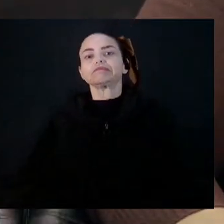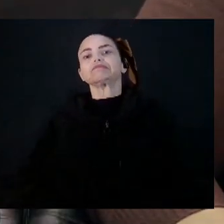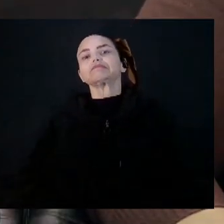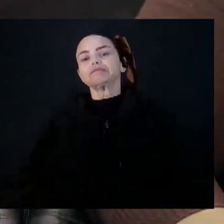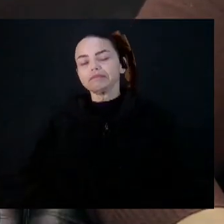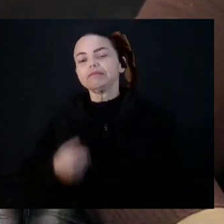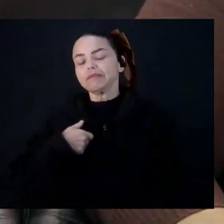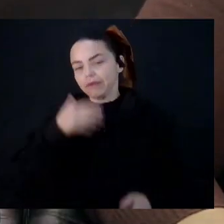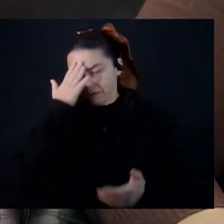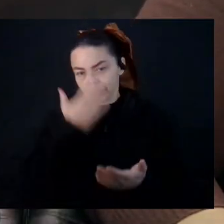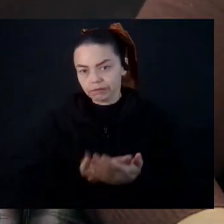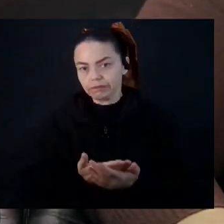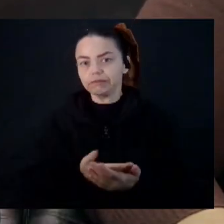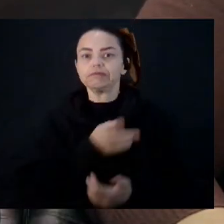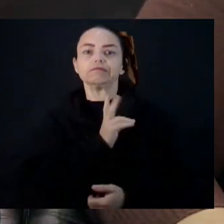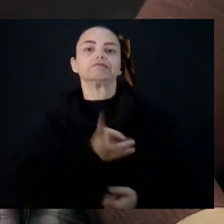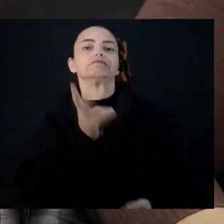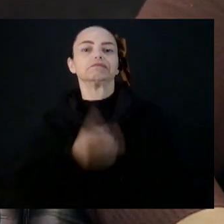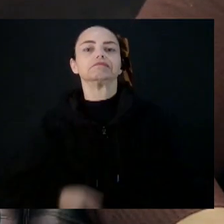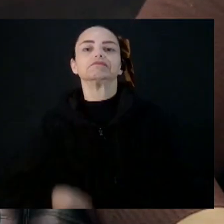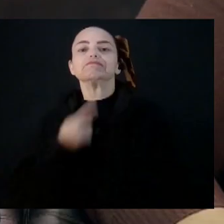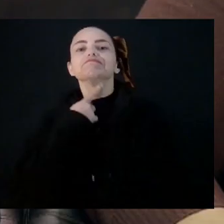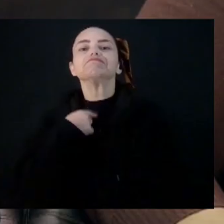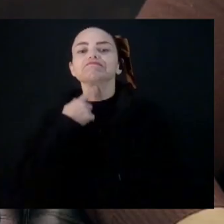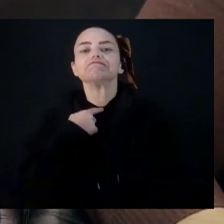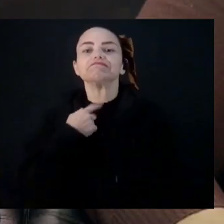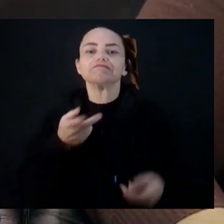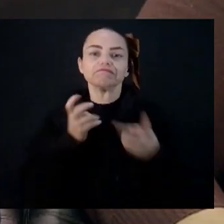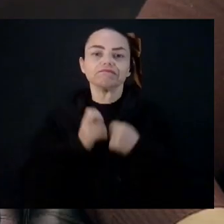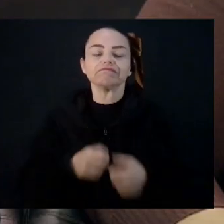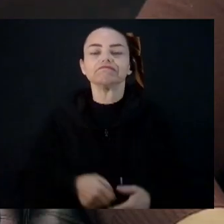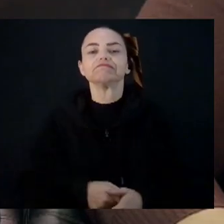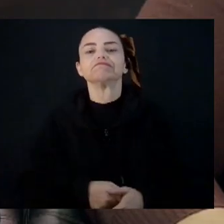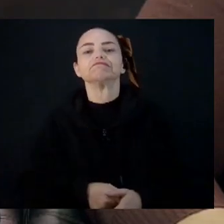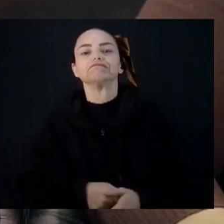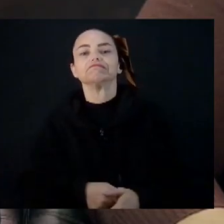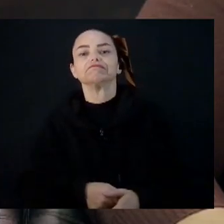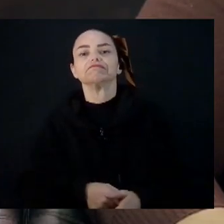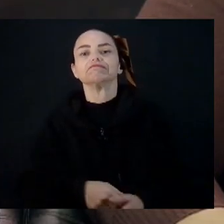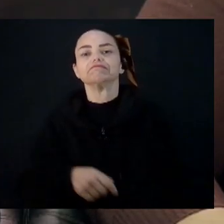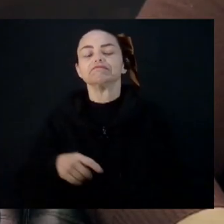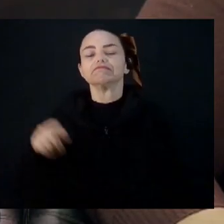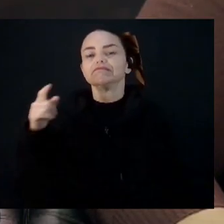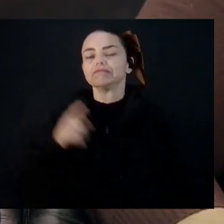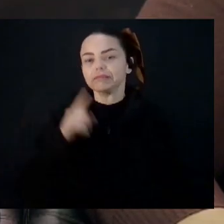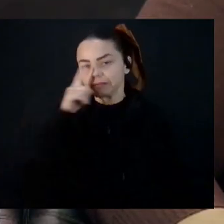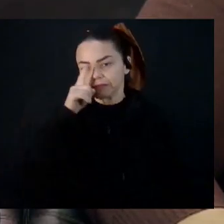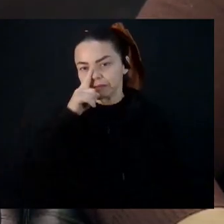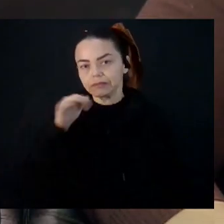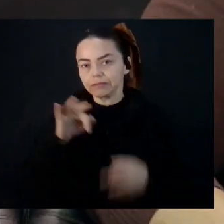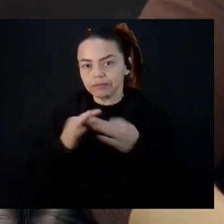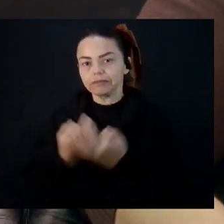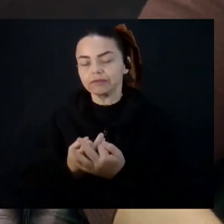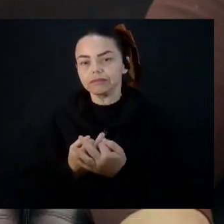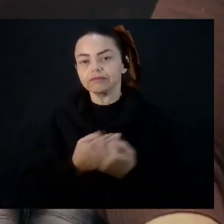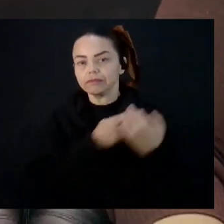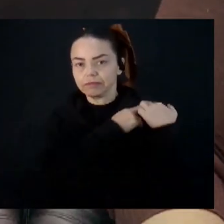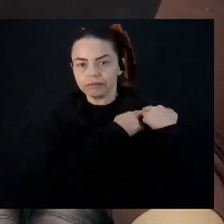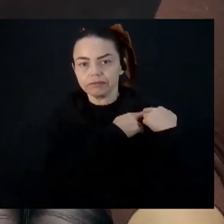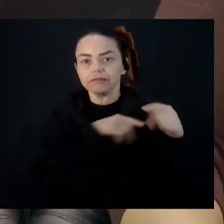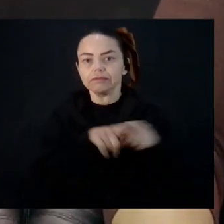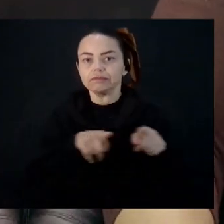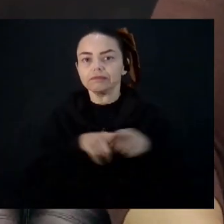deva prevalecer a visão da mãe, do familiar, que é o adulto responsável. Precisa sim considerar